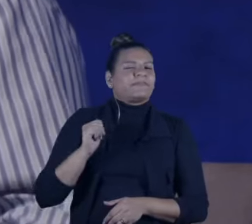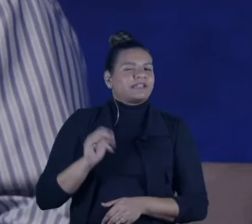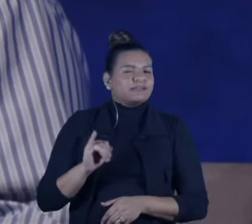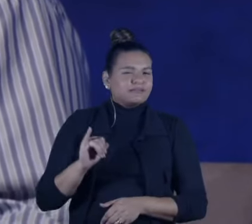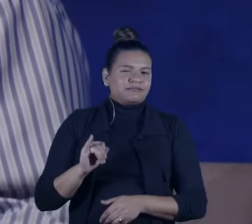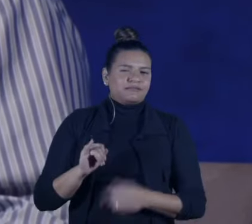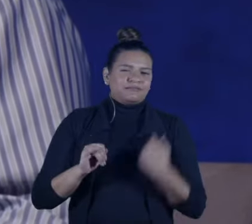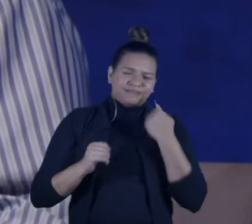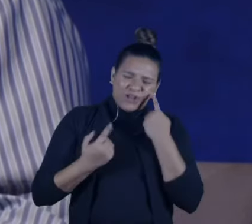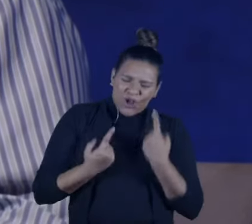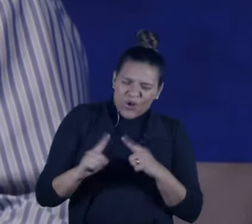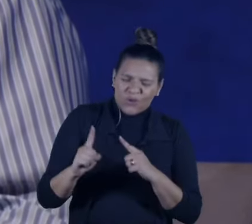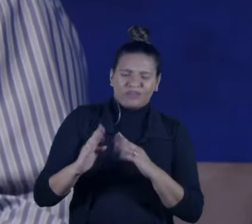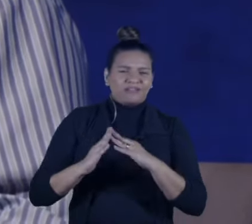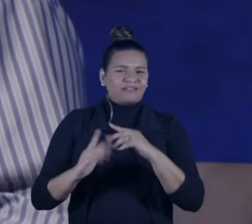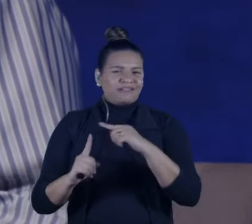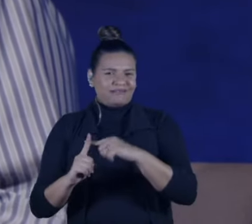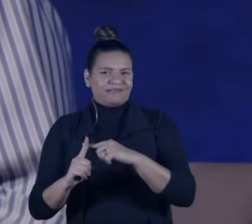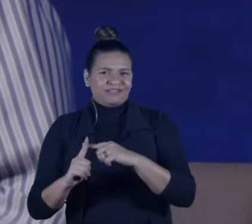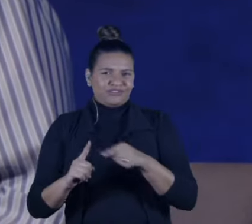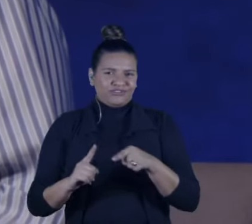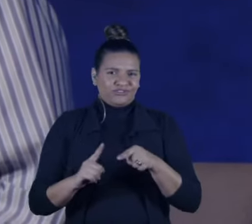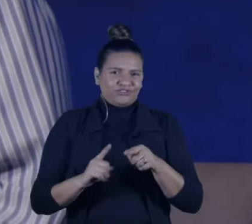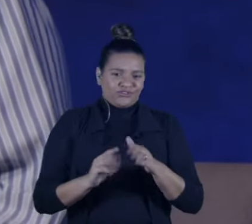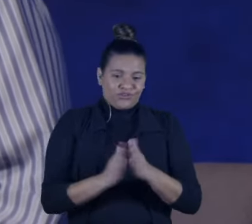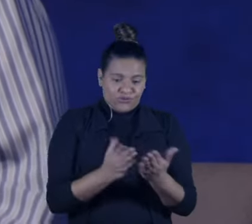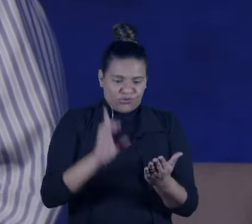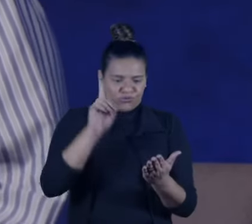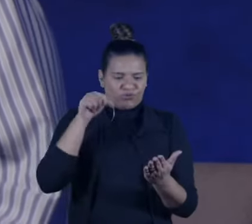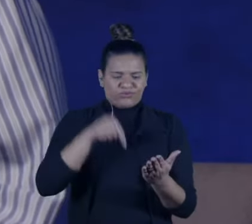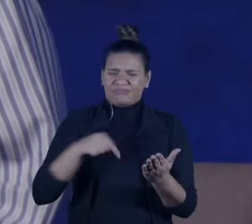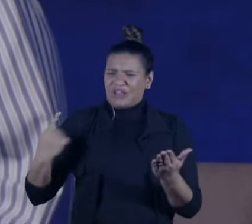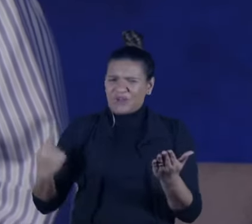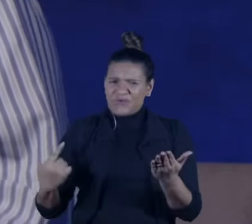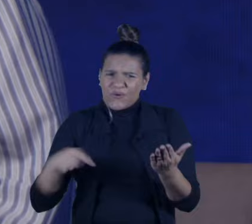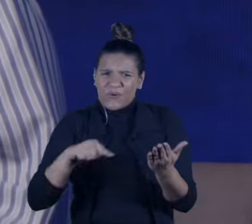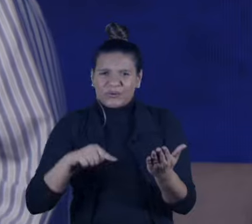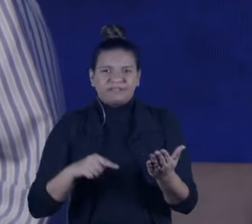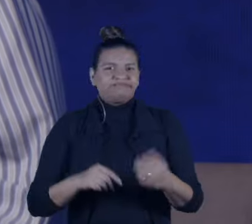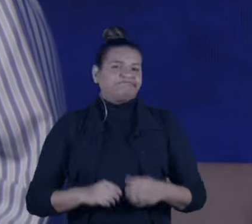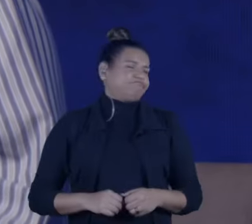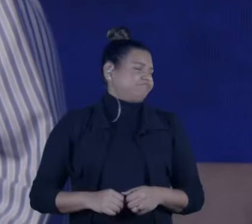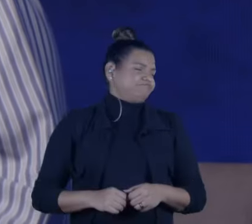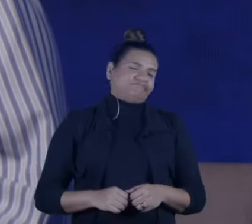Deus, é trazer sobre si muitas consequências.